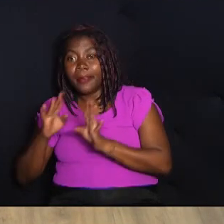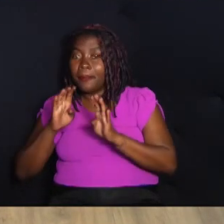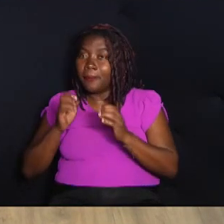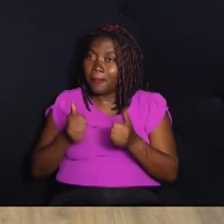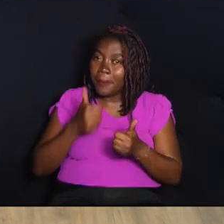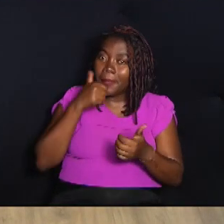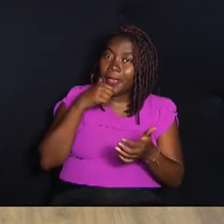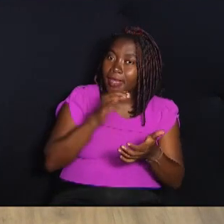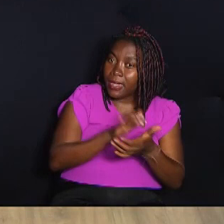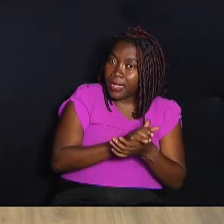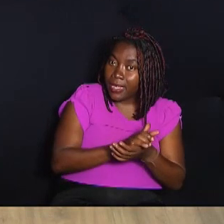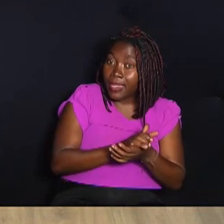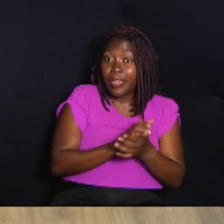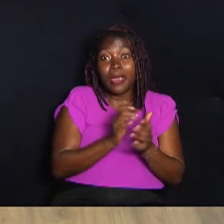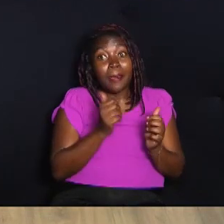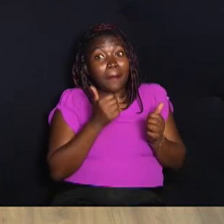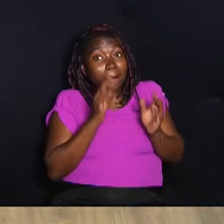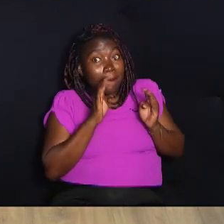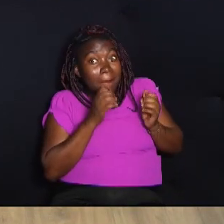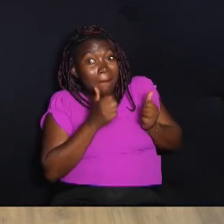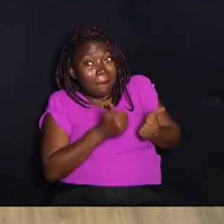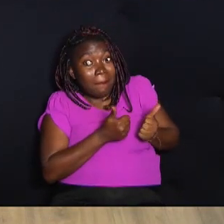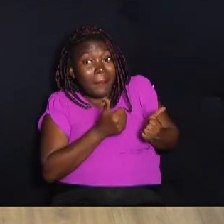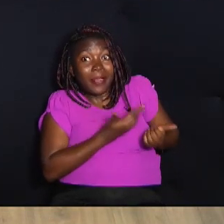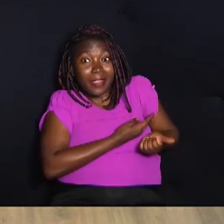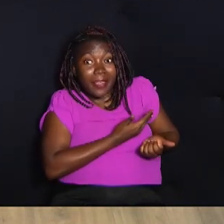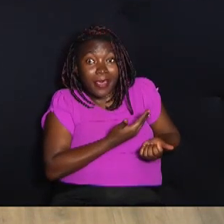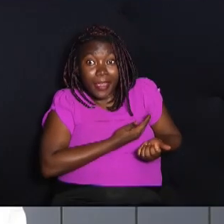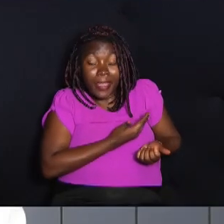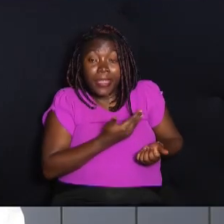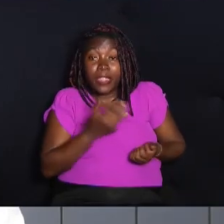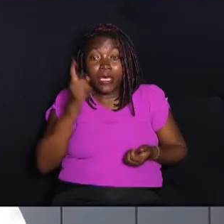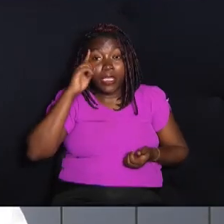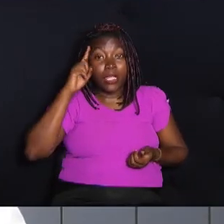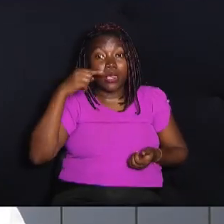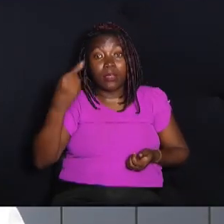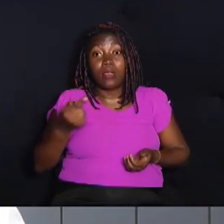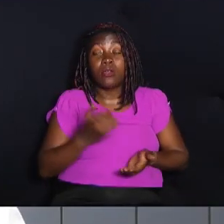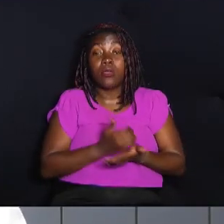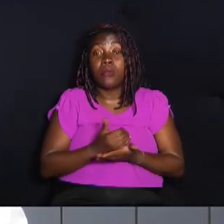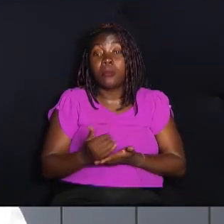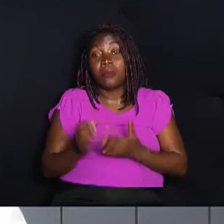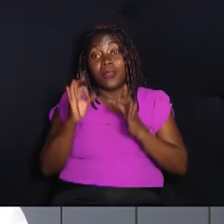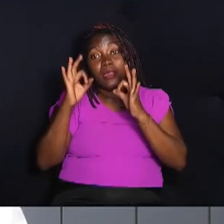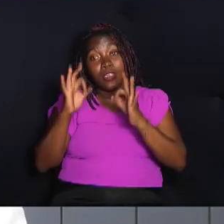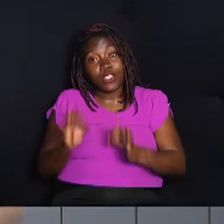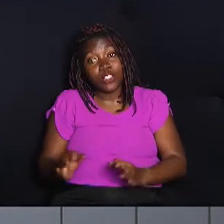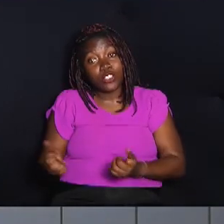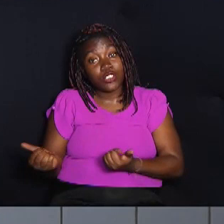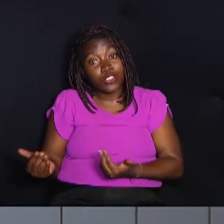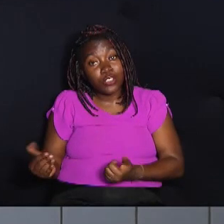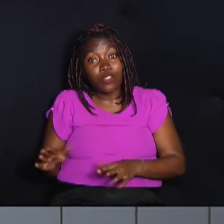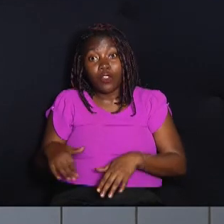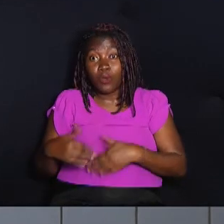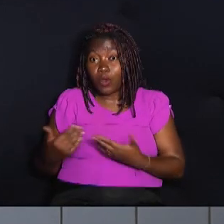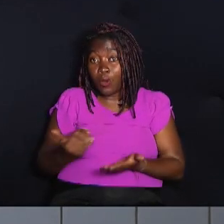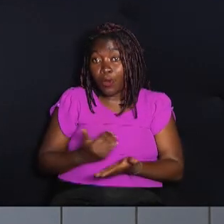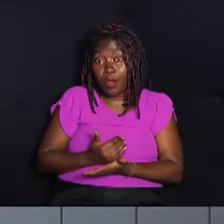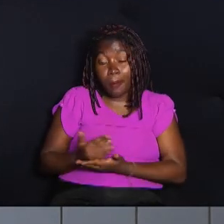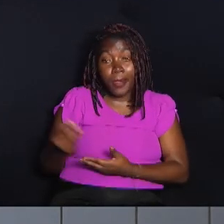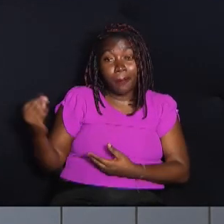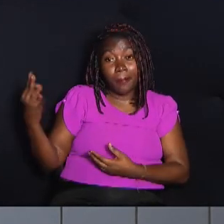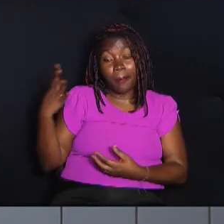né? Está bem com o círculo de amigos. É tanto que o distúrbio ele começa justamente para o jovem, no meu modo de entender, quando ele começa a ser bombardeado